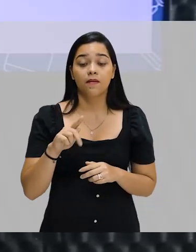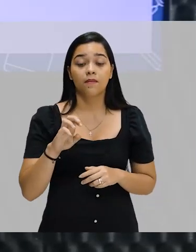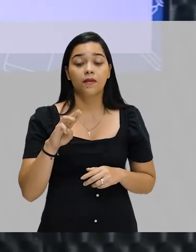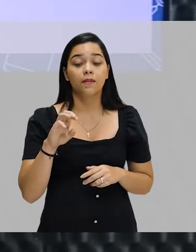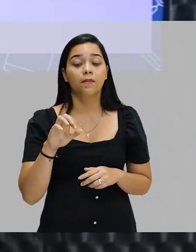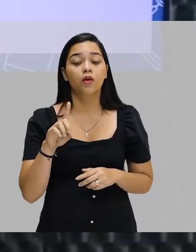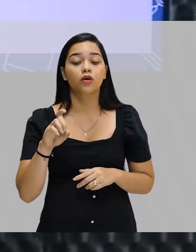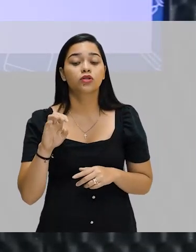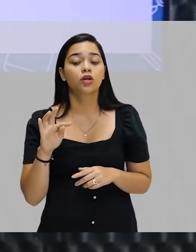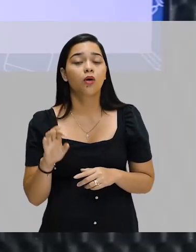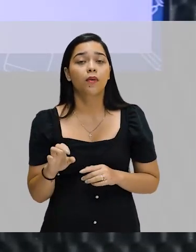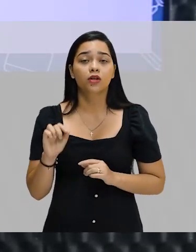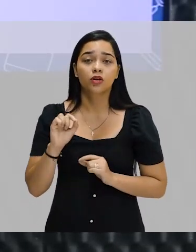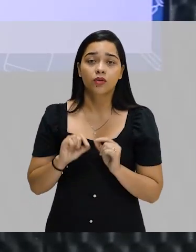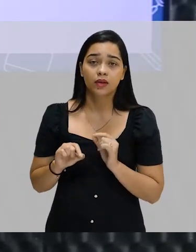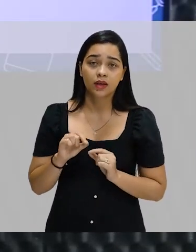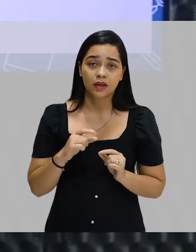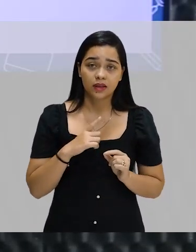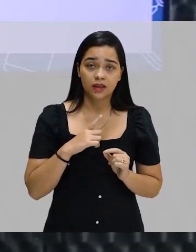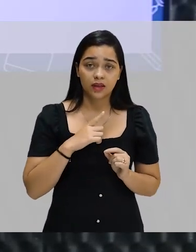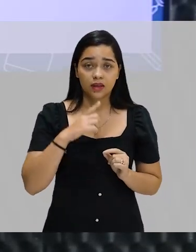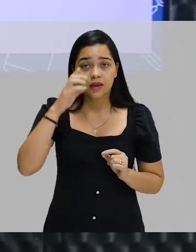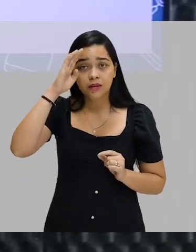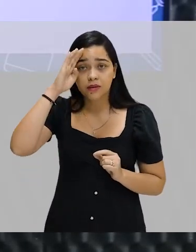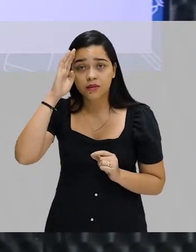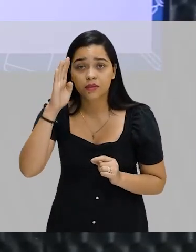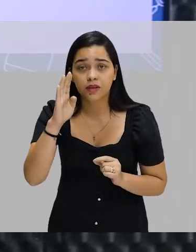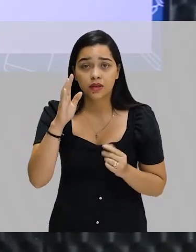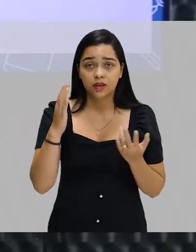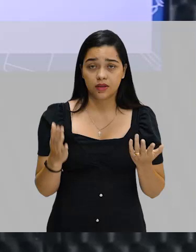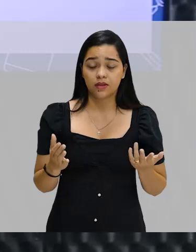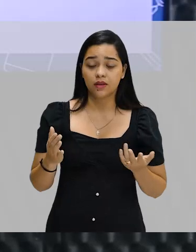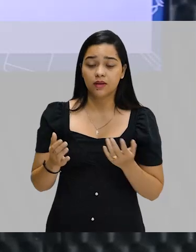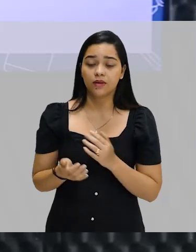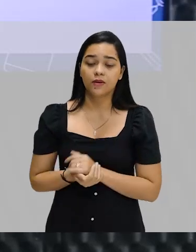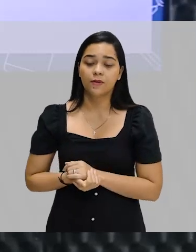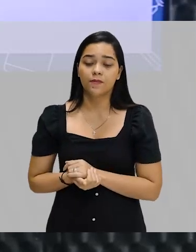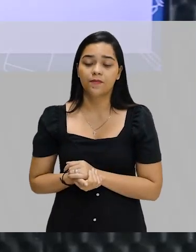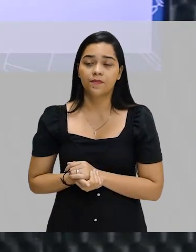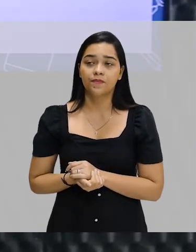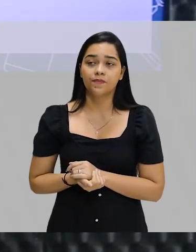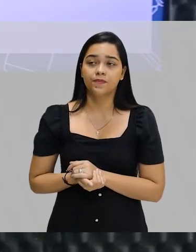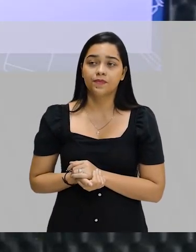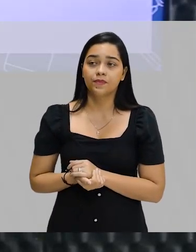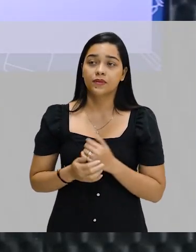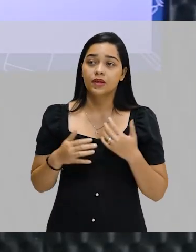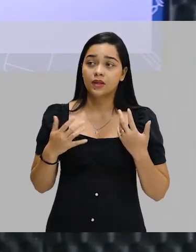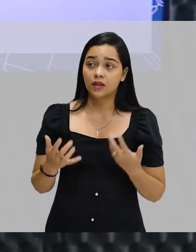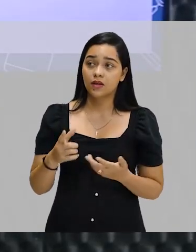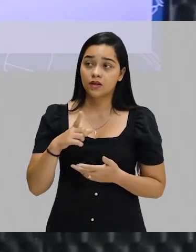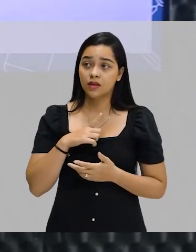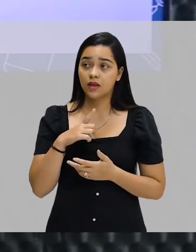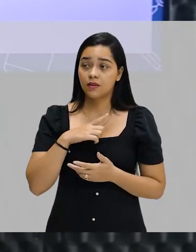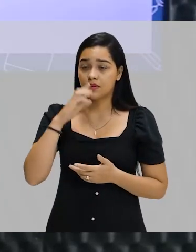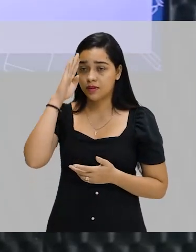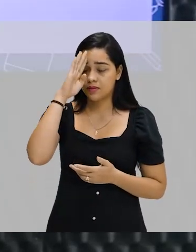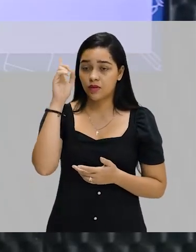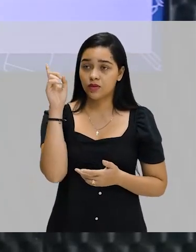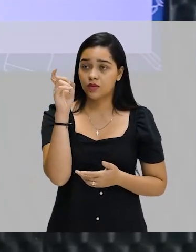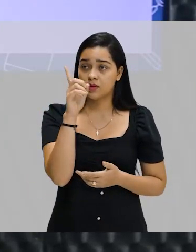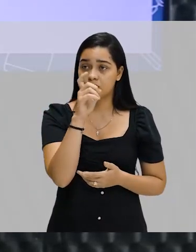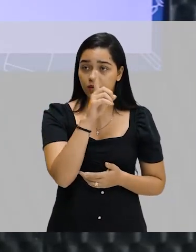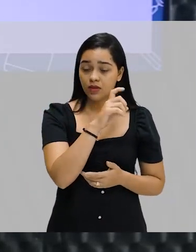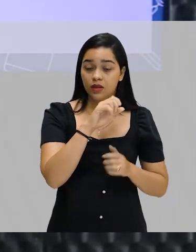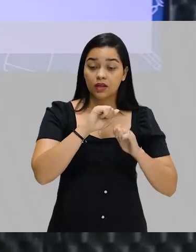Primordialmente, é aquilo que é principal, lógico, é primordial, que é fundamental. Então, a principal dificuldade é